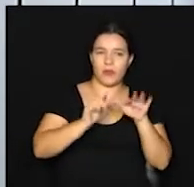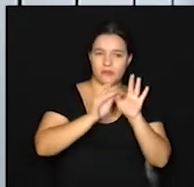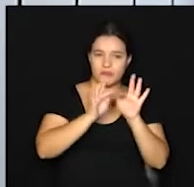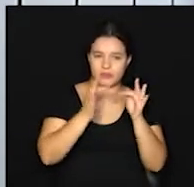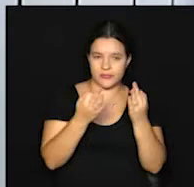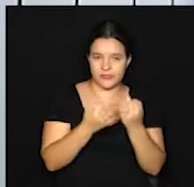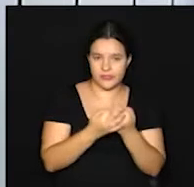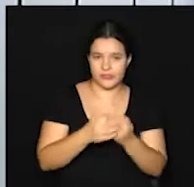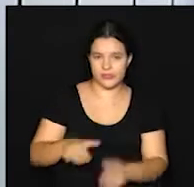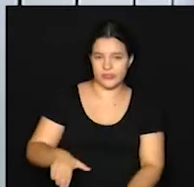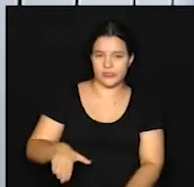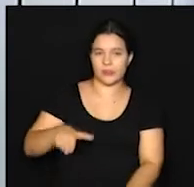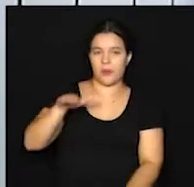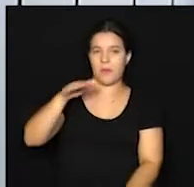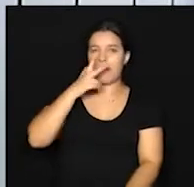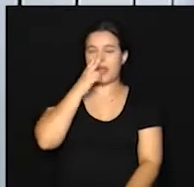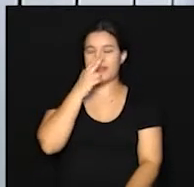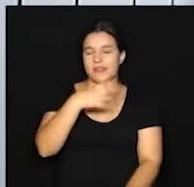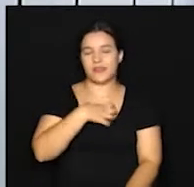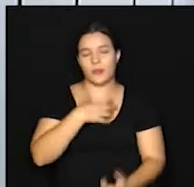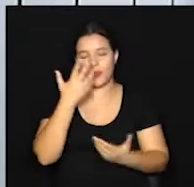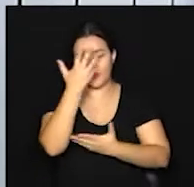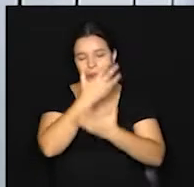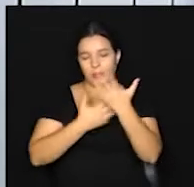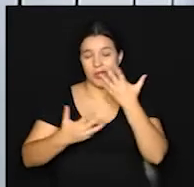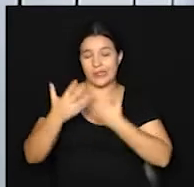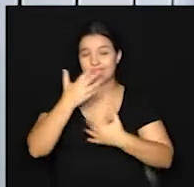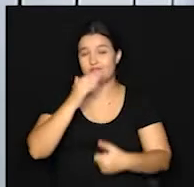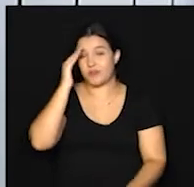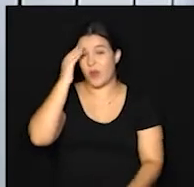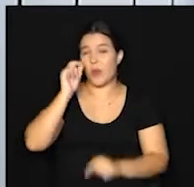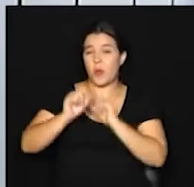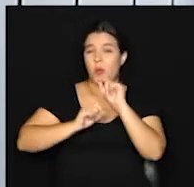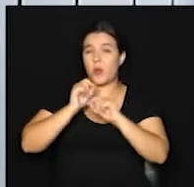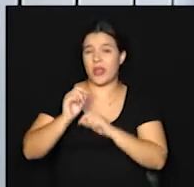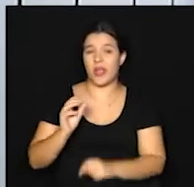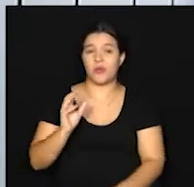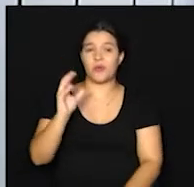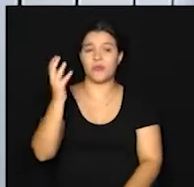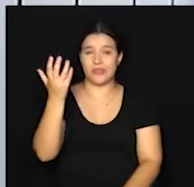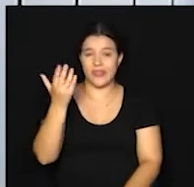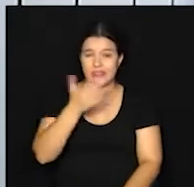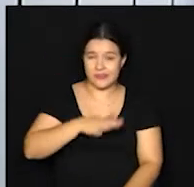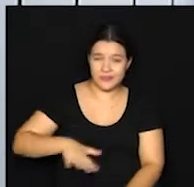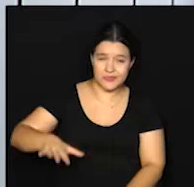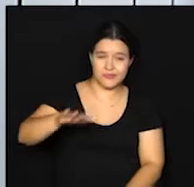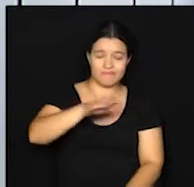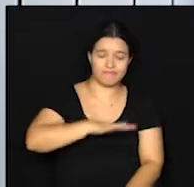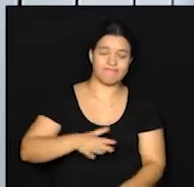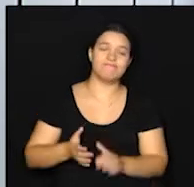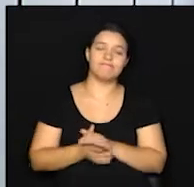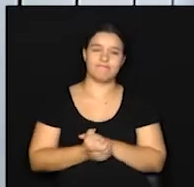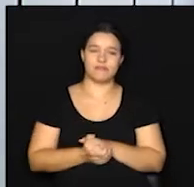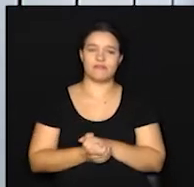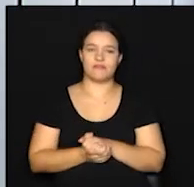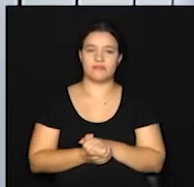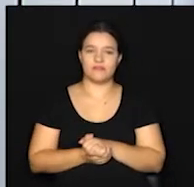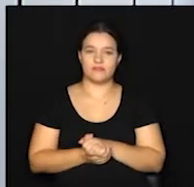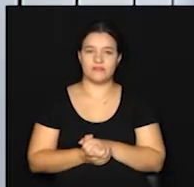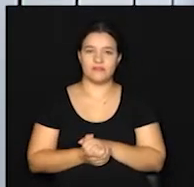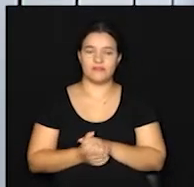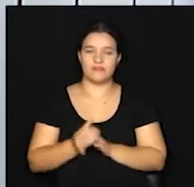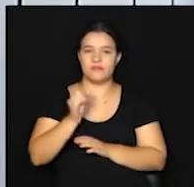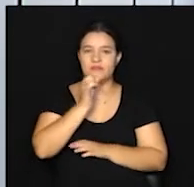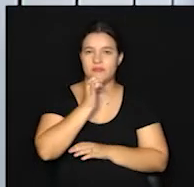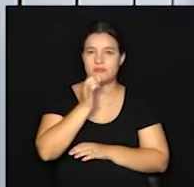criança, pode ficar perdida, pode não entender o que estava acontecendo ali, porque, na verdade, o pai, você tem